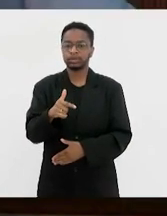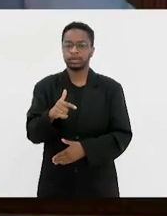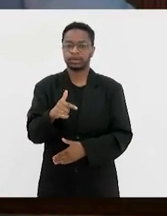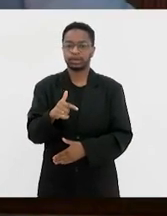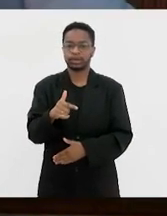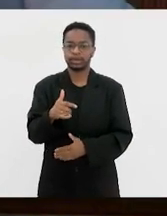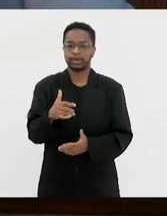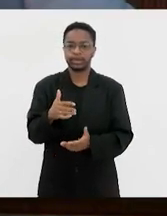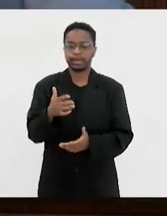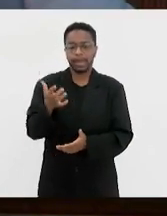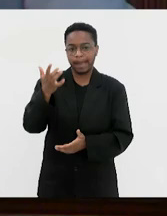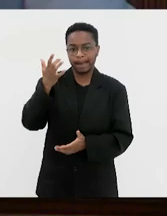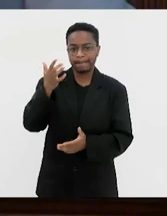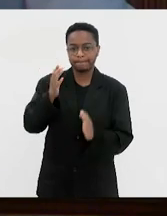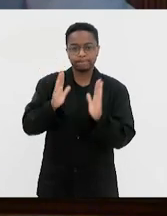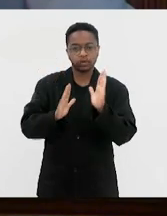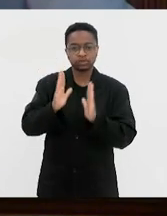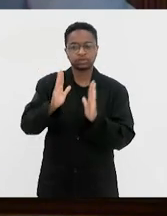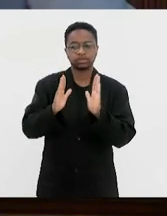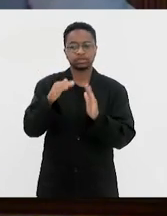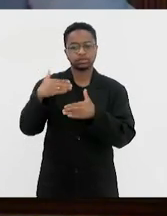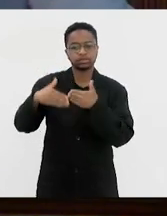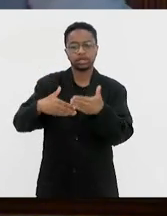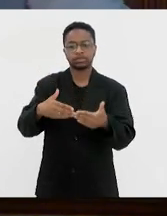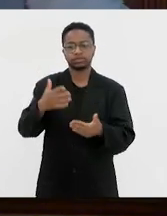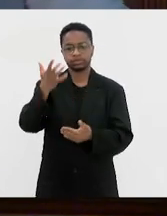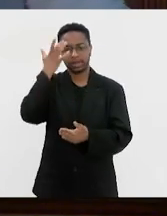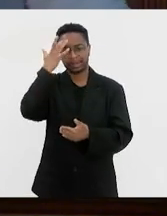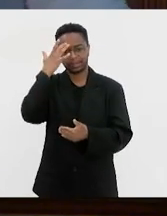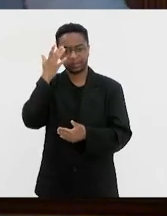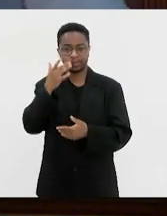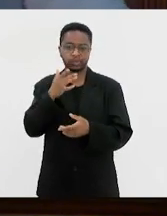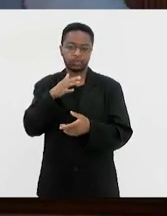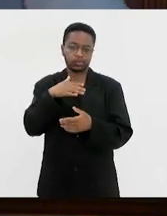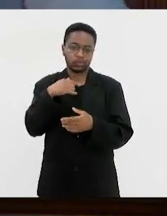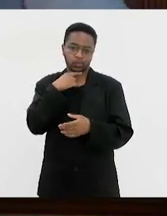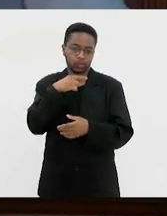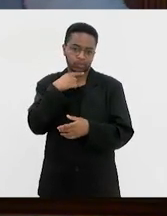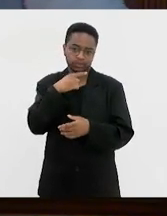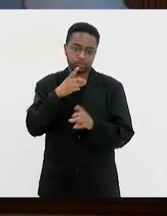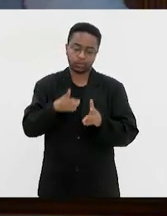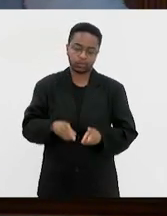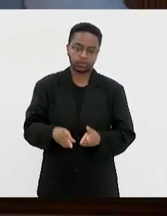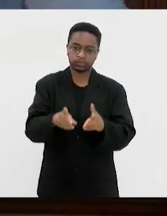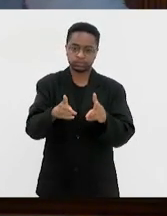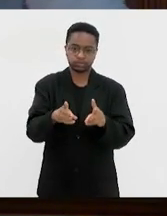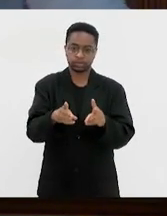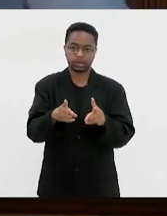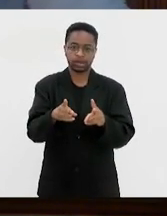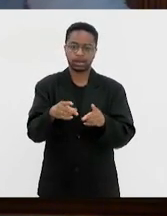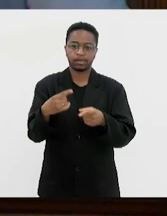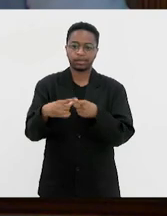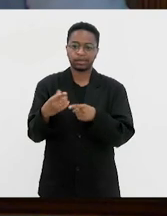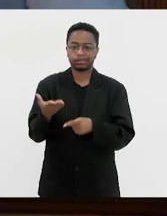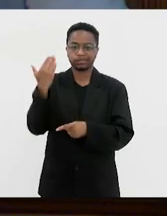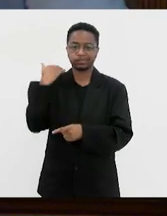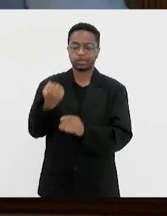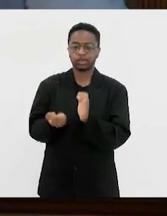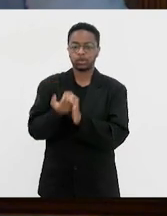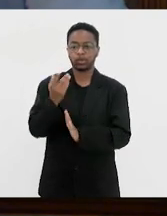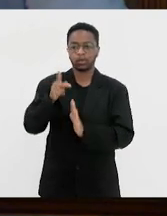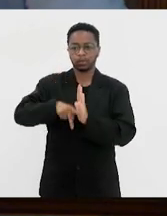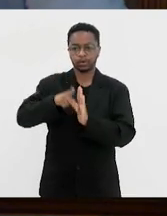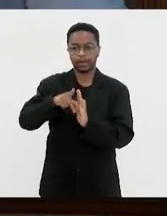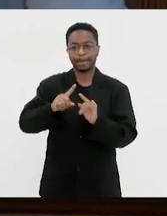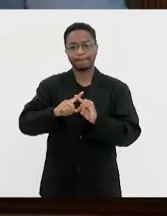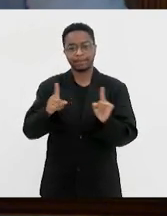que ele construiu, tudo que ele viveu nessa plenária, para que pudesse ter a continuação única do que ele tinha criado lá atrás. Mas o